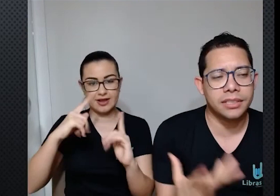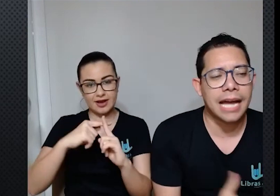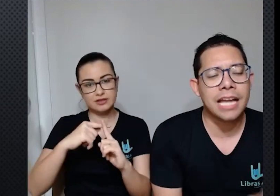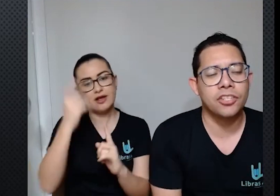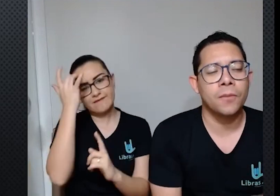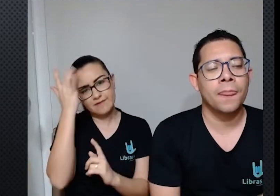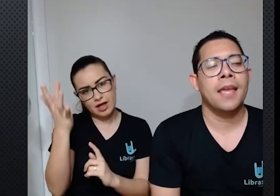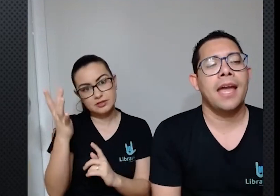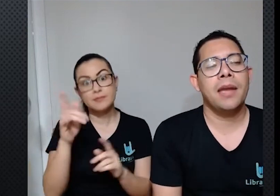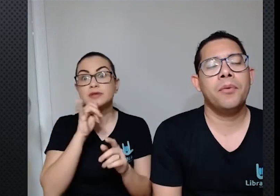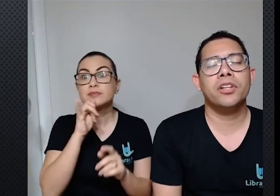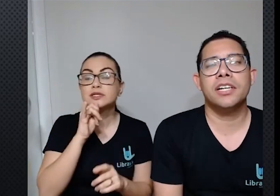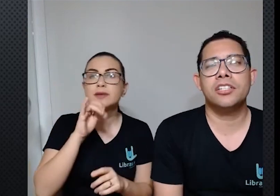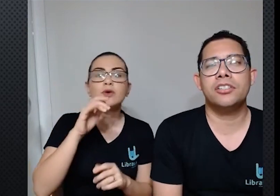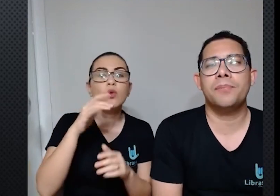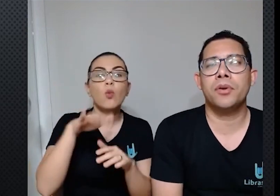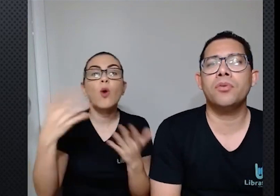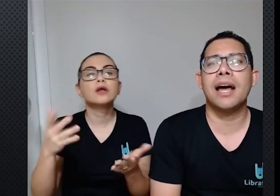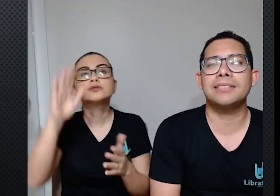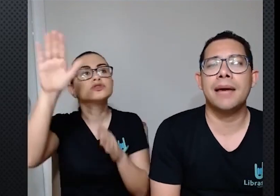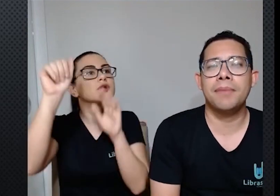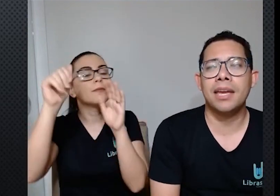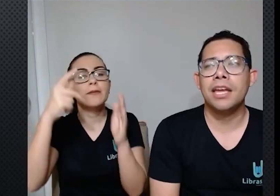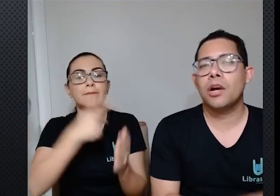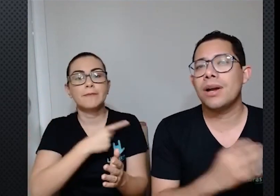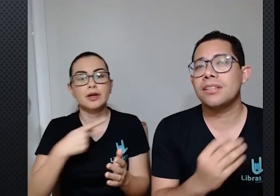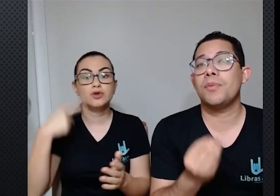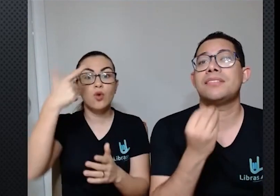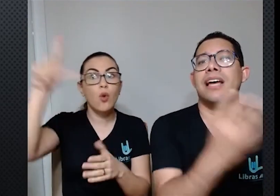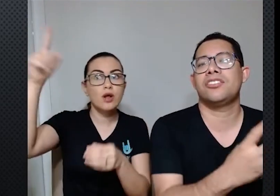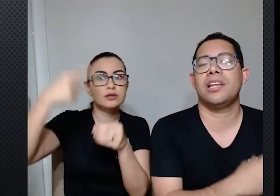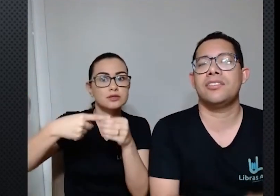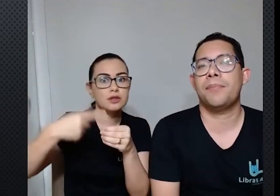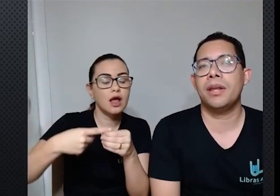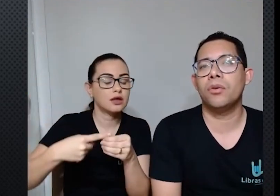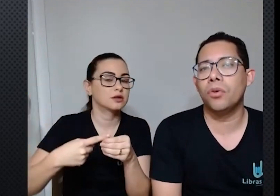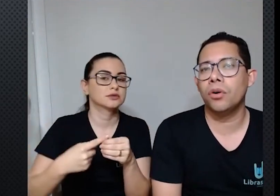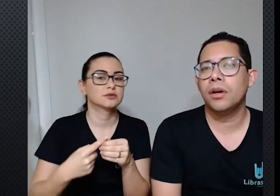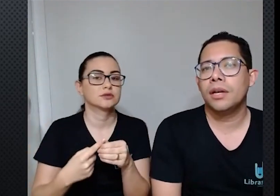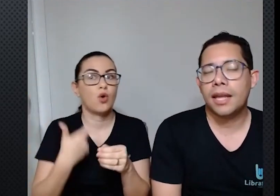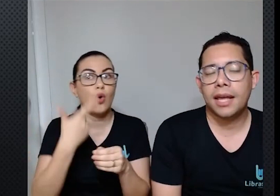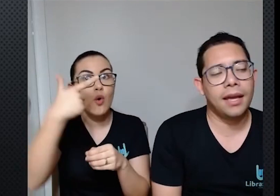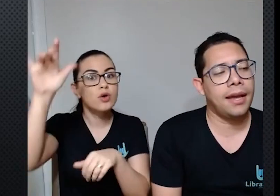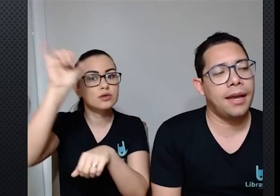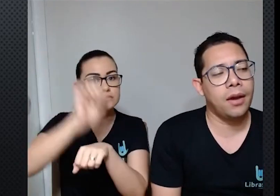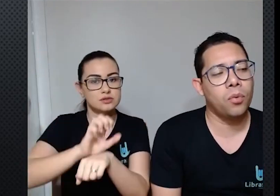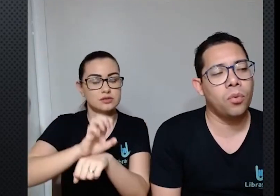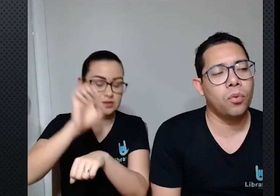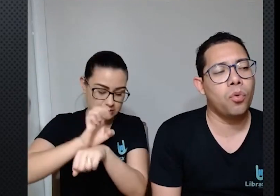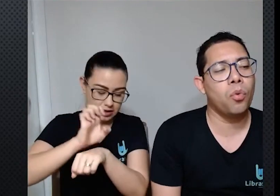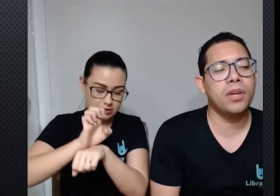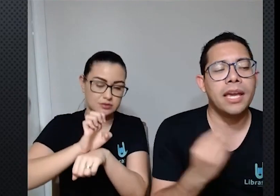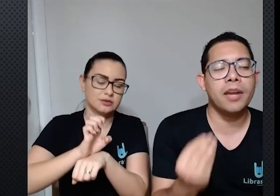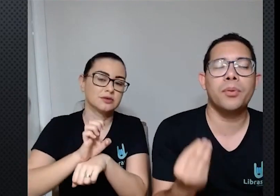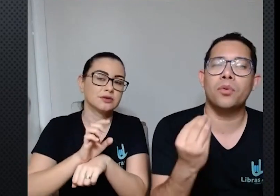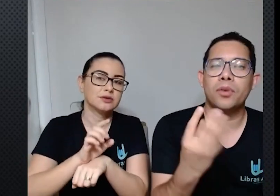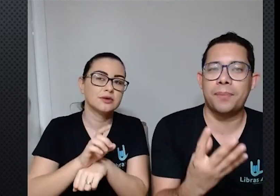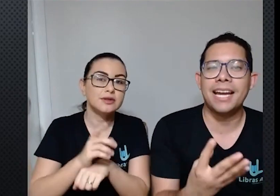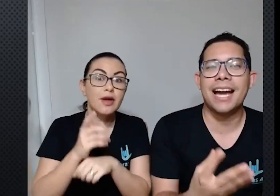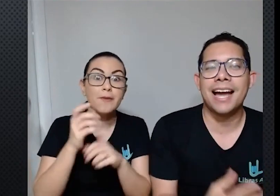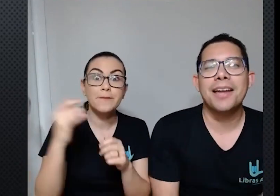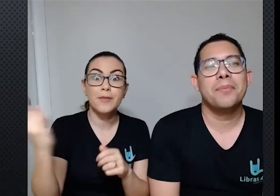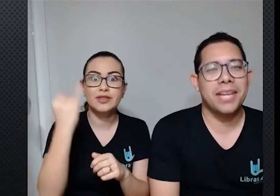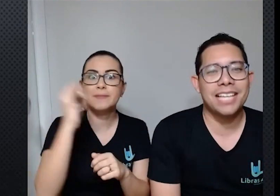outra cidade, é importante você procurar saber quais as mensagens que ele já pregou, né? O que ele